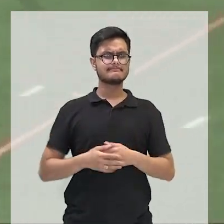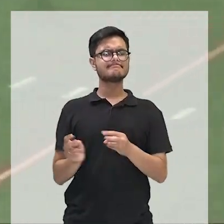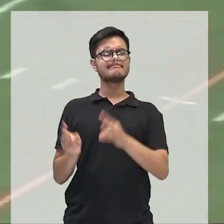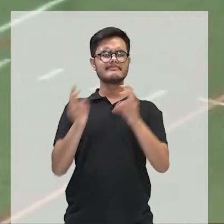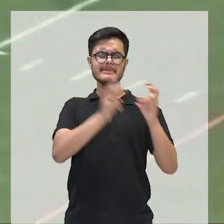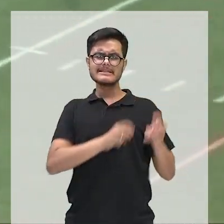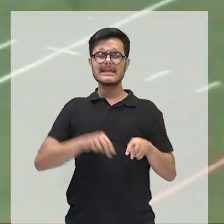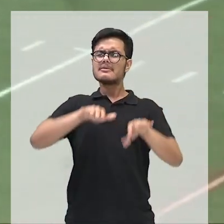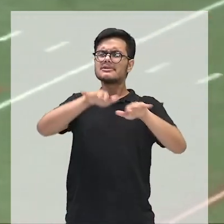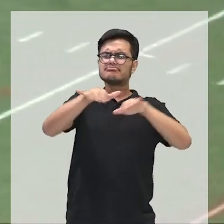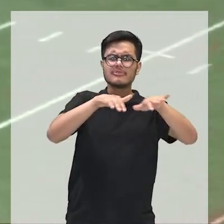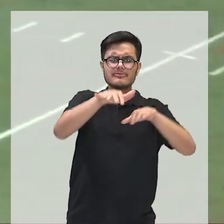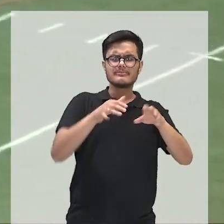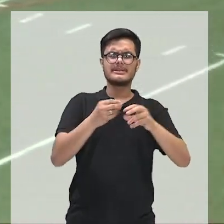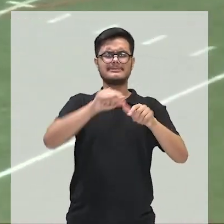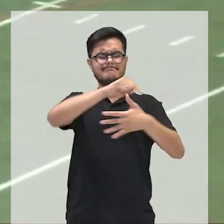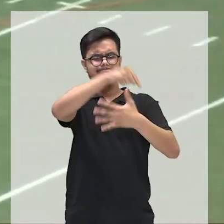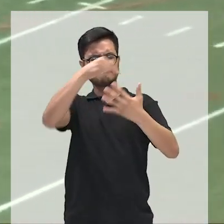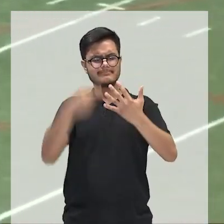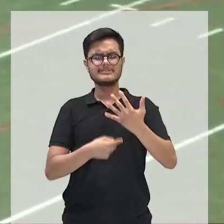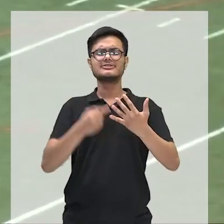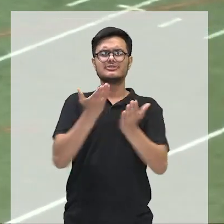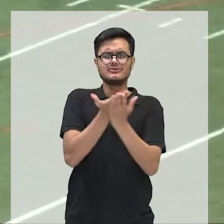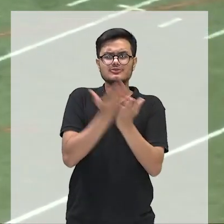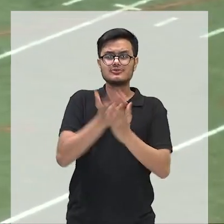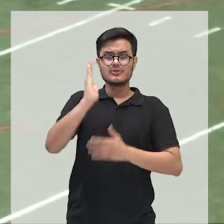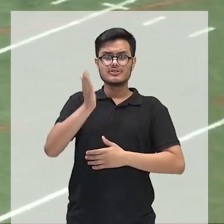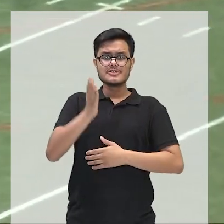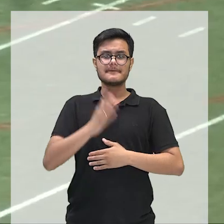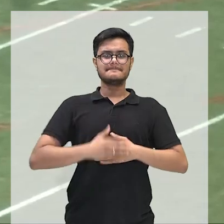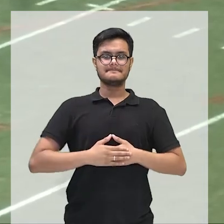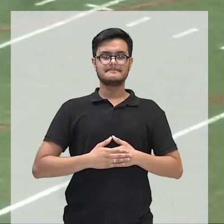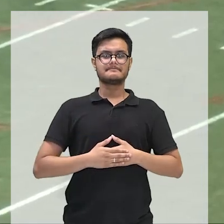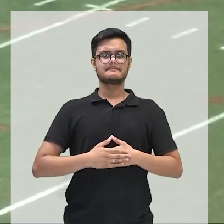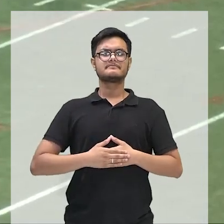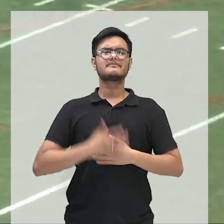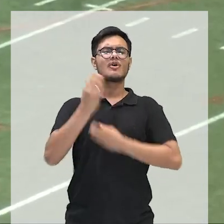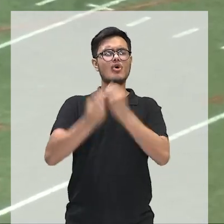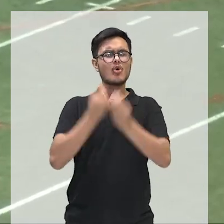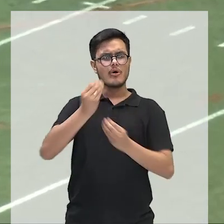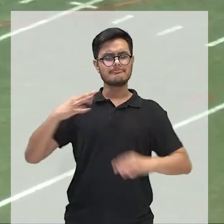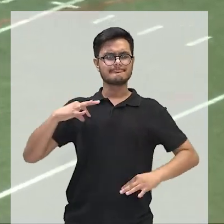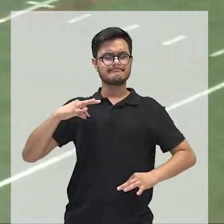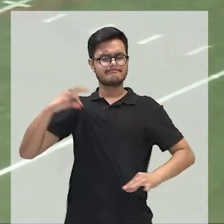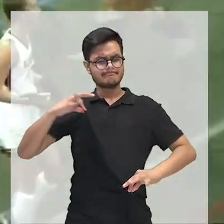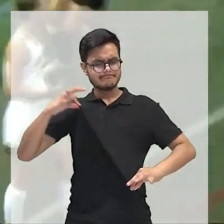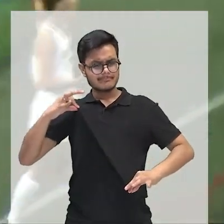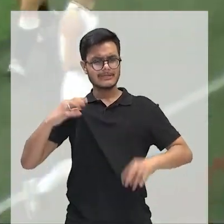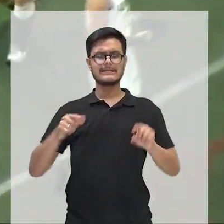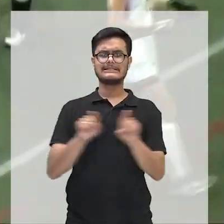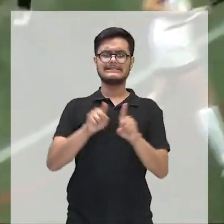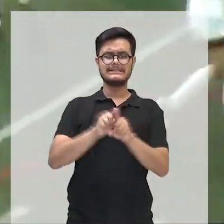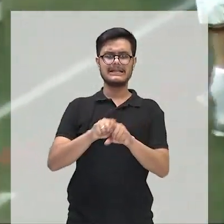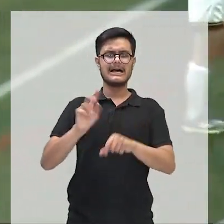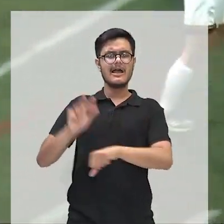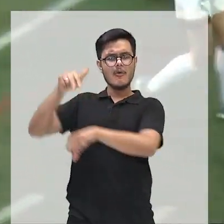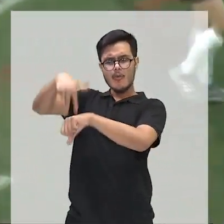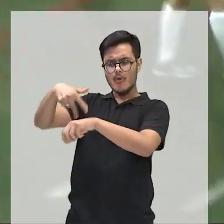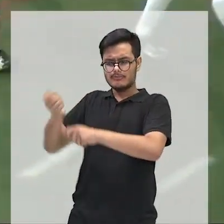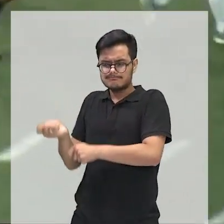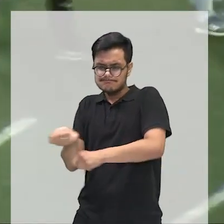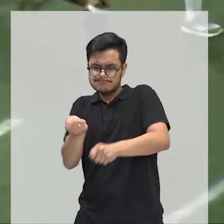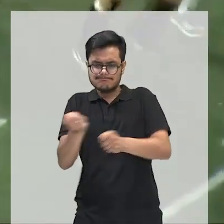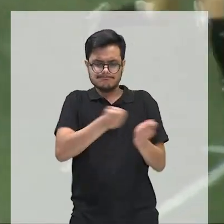os elementos que a gente explorou nesse primeiro momento. A questão das vestimentas, da presença dos